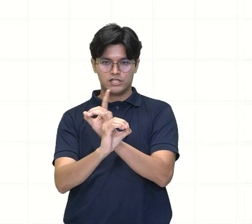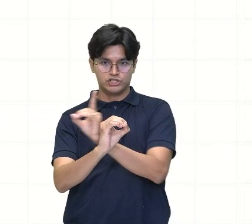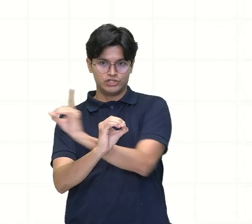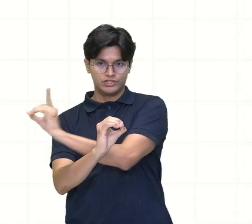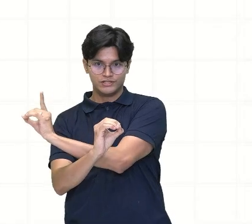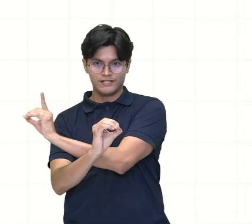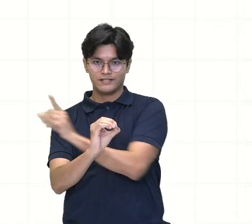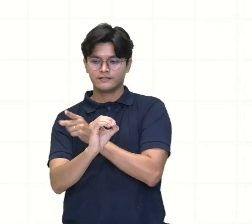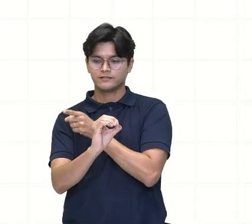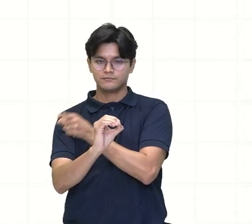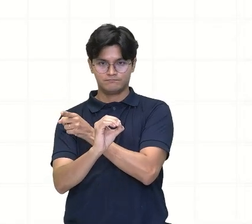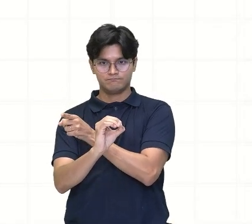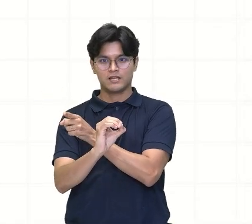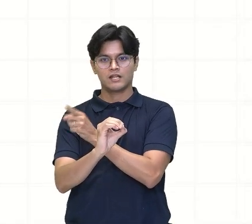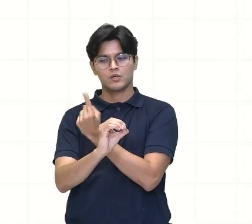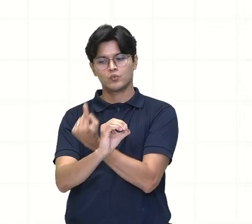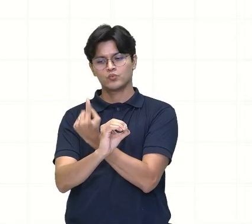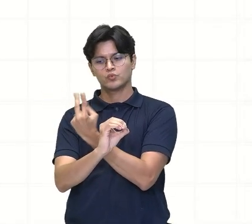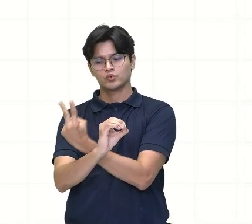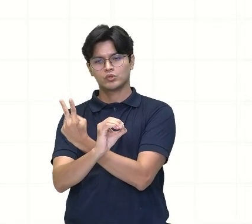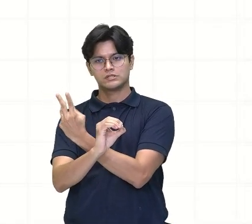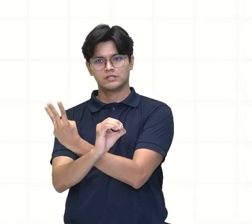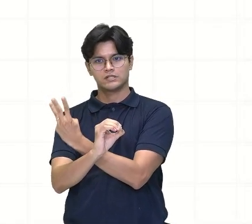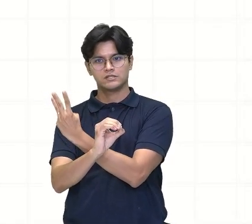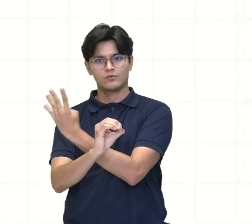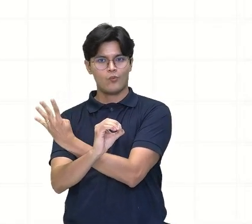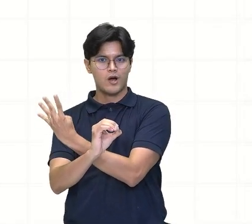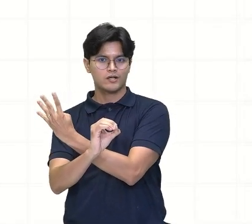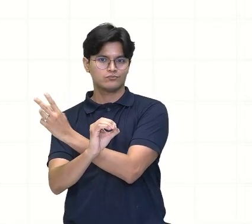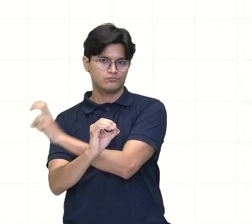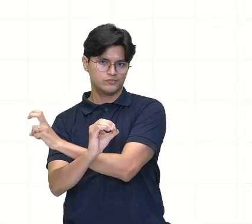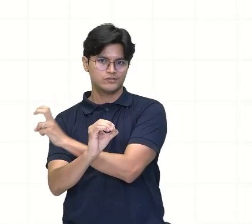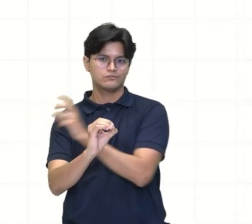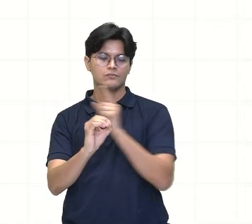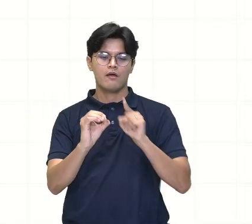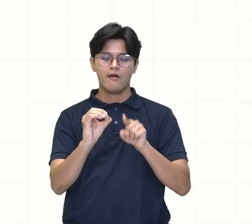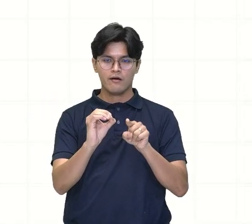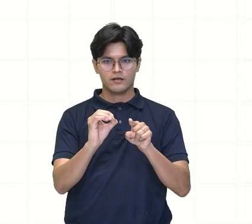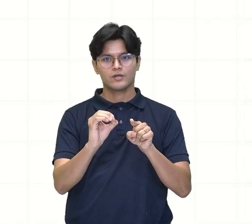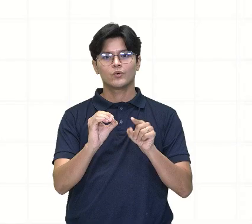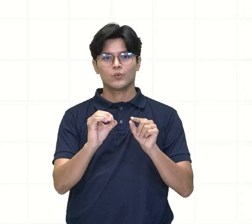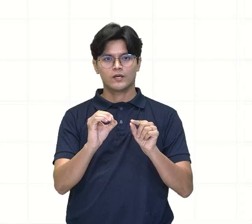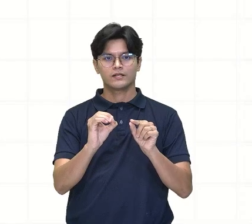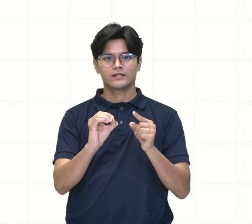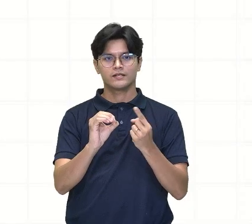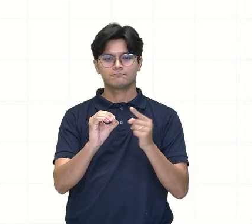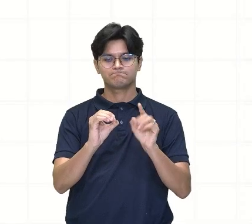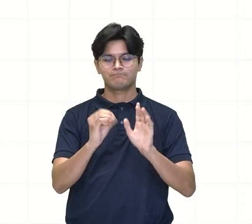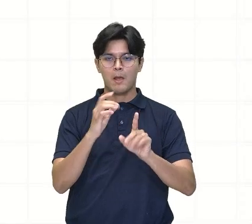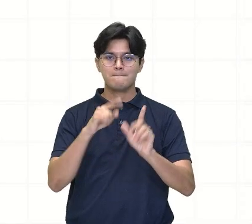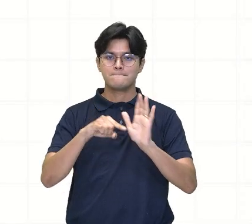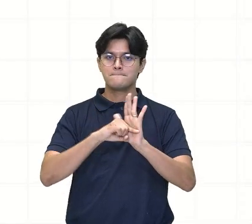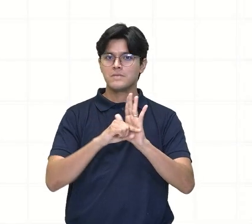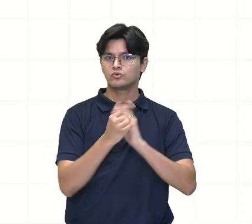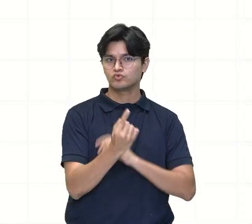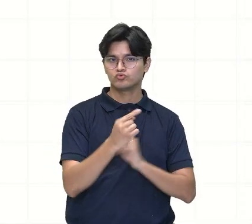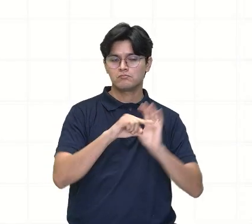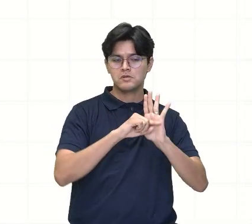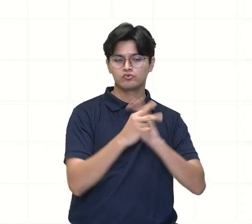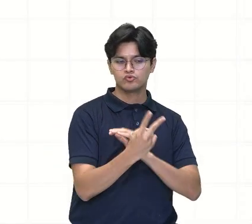ordem que a gente sabe contar. 1, 2, 3 e assim por diante. E antes do zero estão os